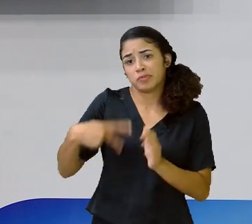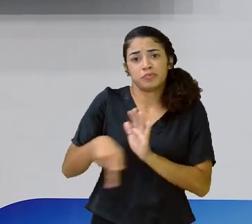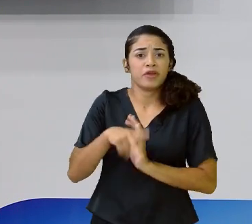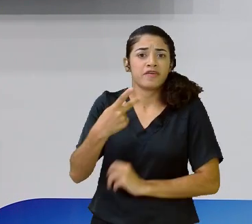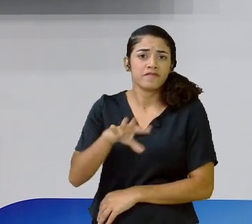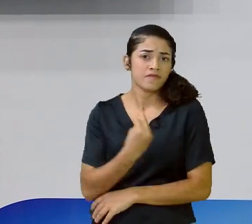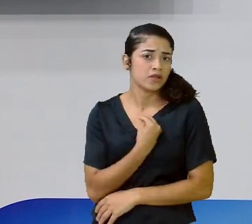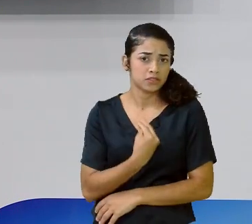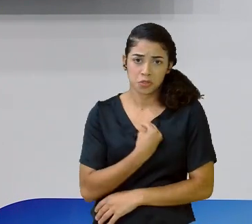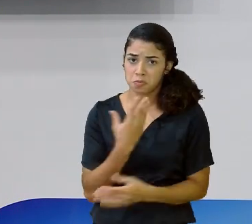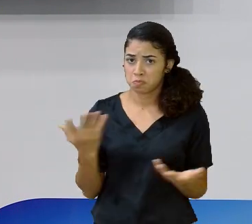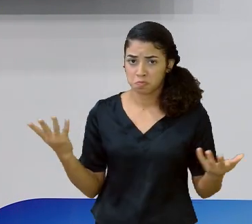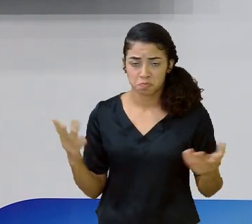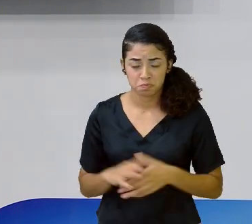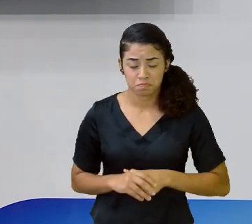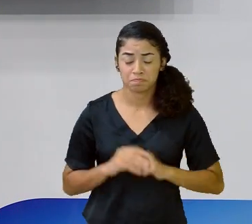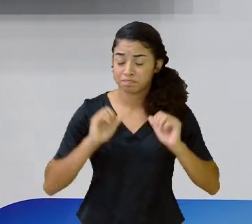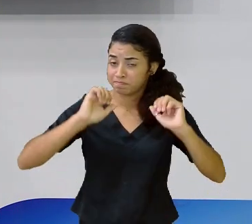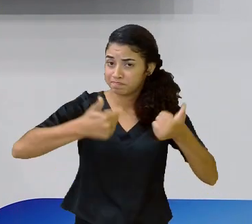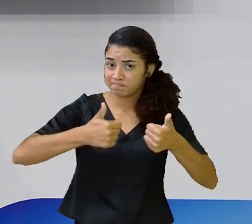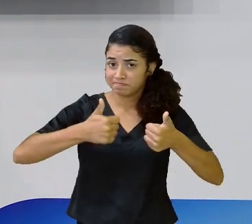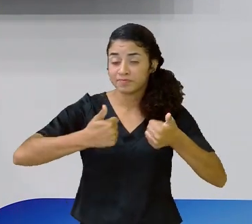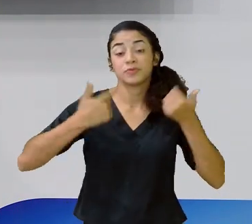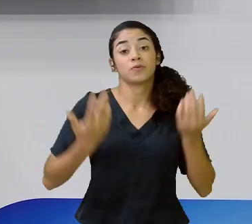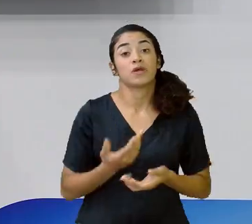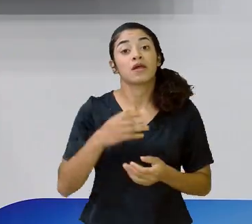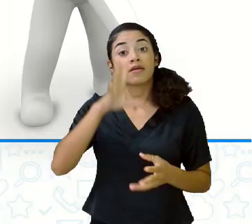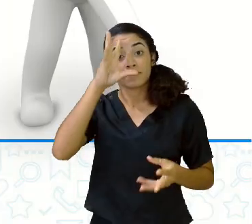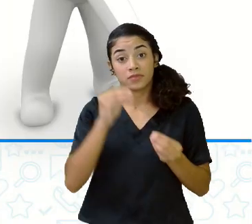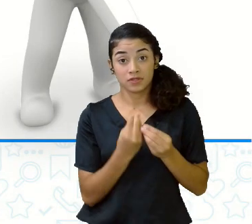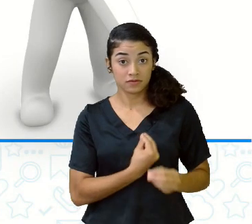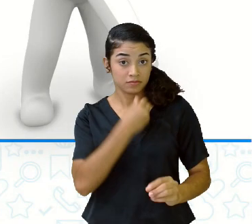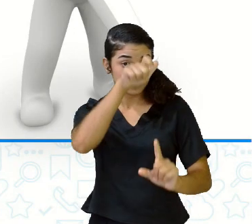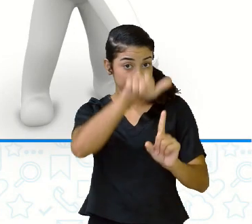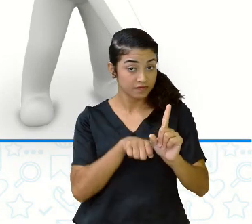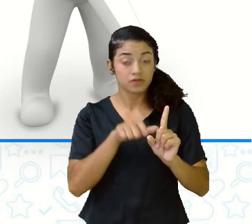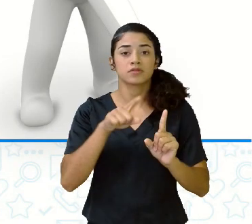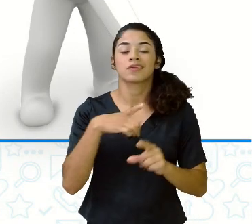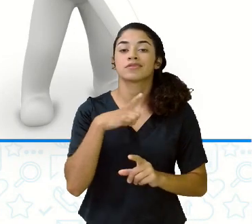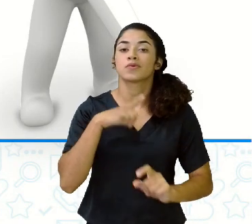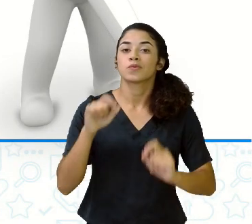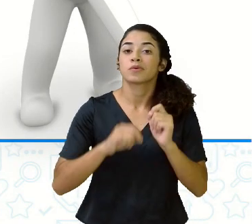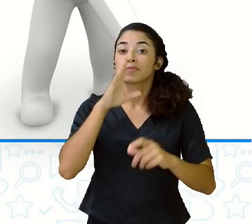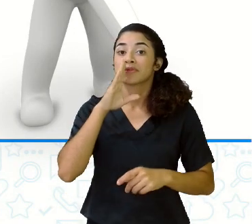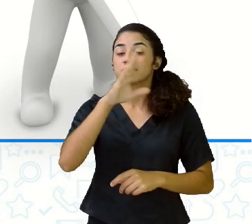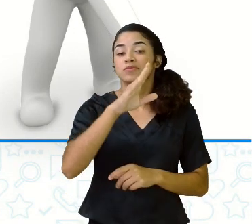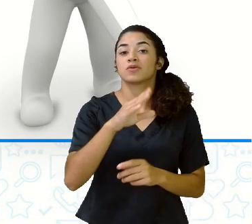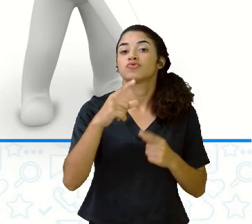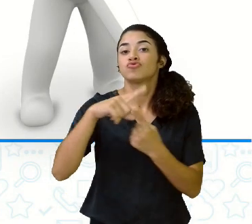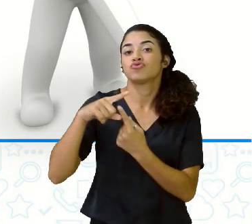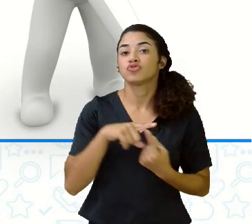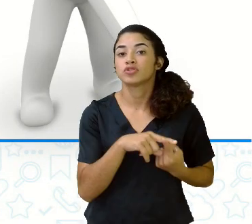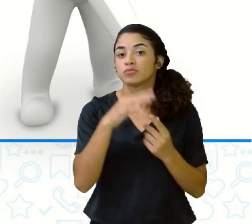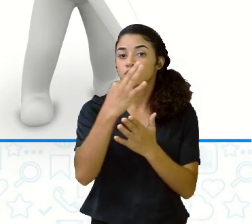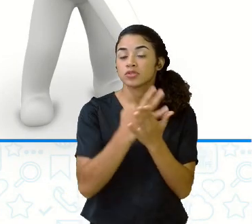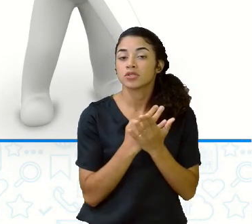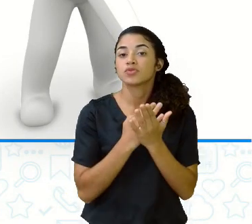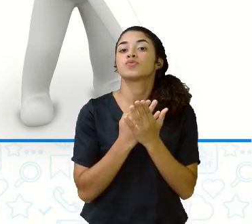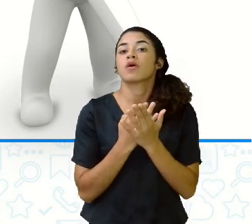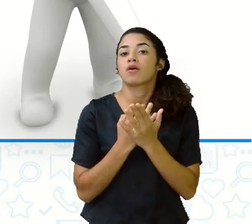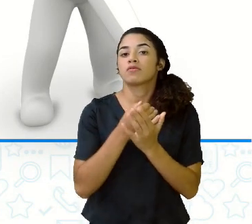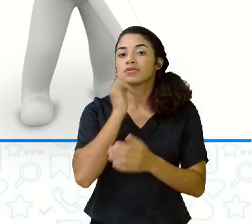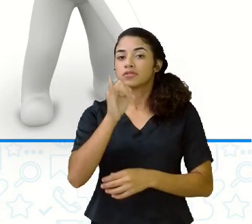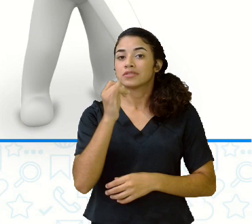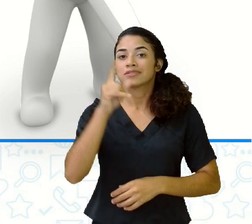dessa pessoa, tá certo? Então, a biografia apresenta predominância do tipo textual narrativo, pois